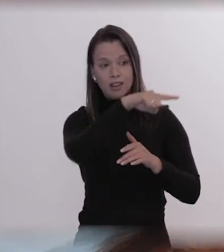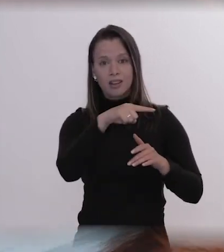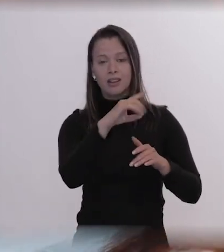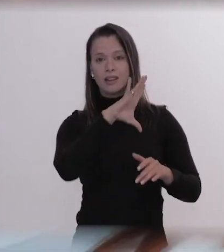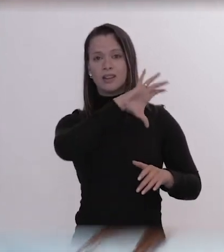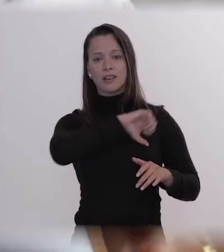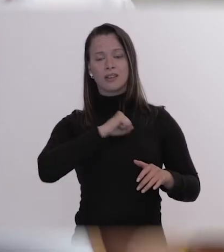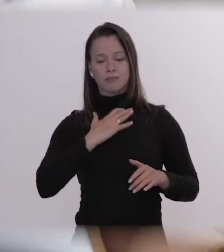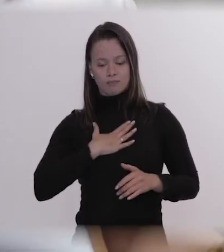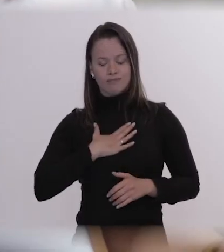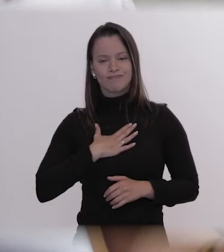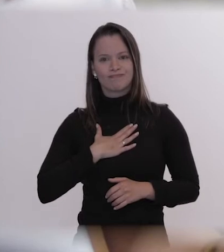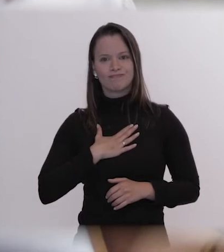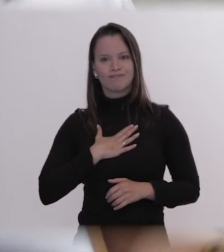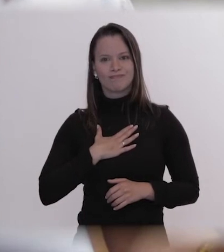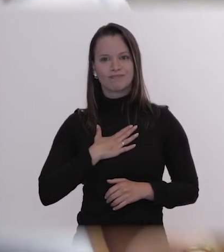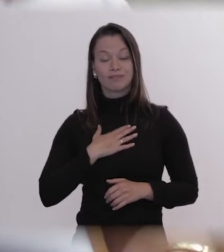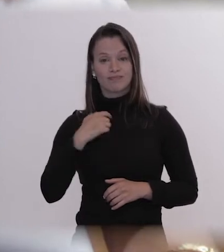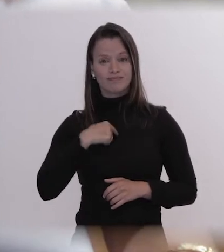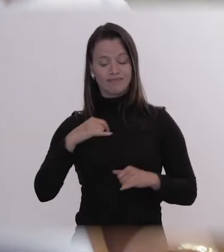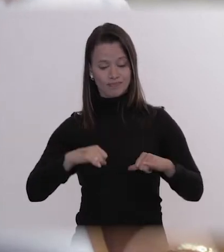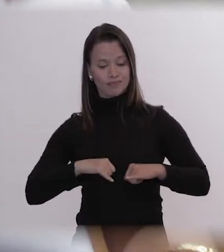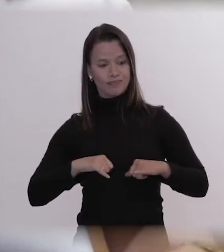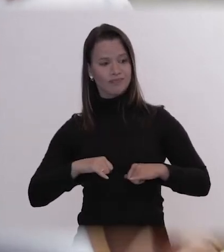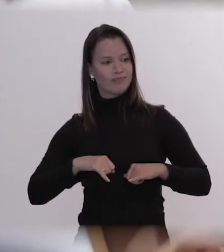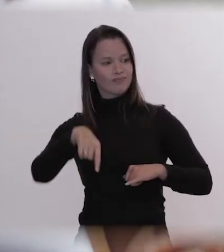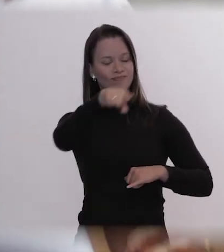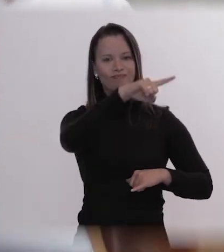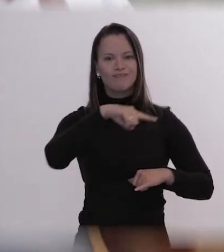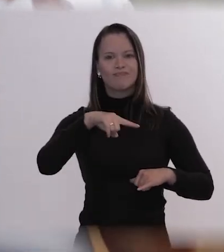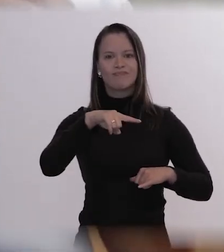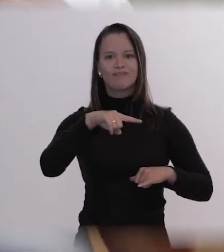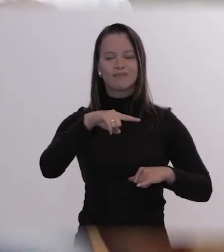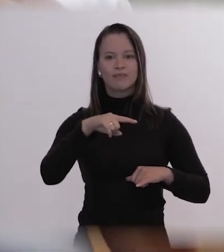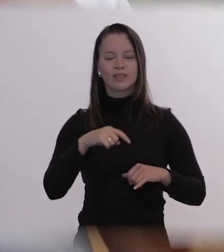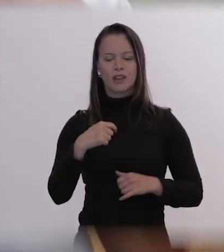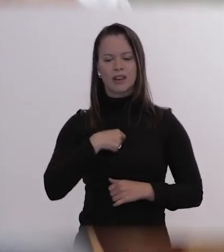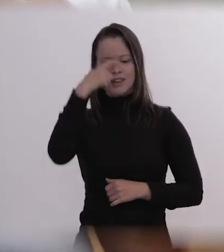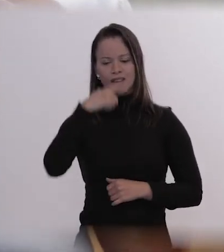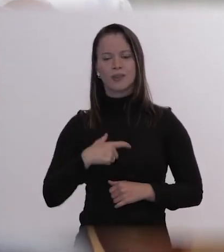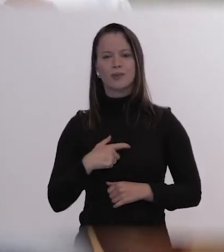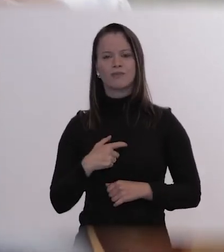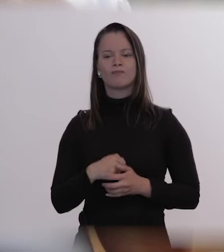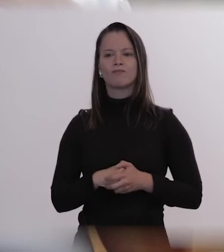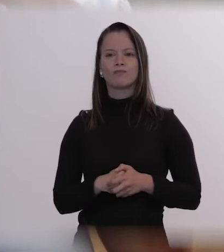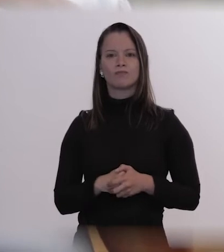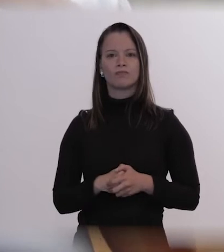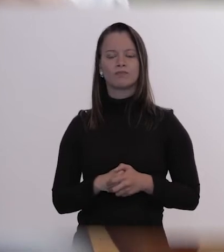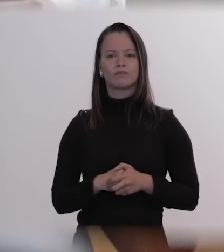me amam. Eu causava uma dor. Porque, na verdade, quando eu